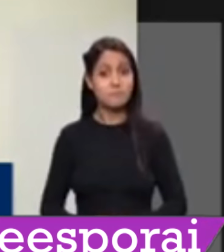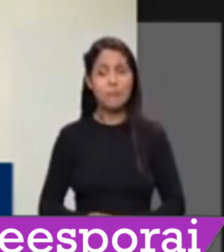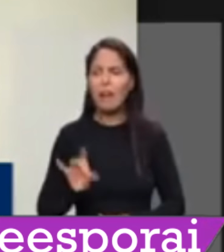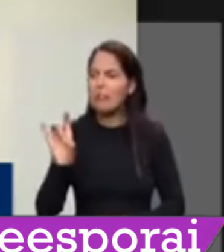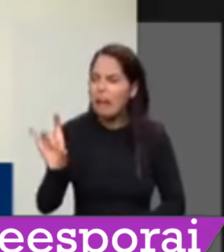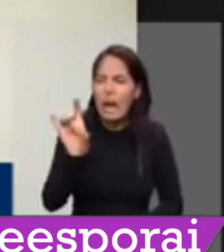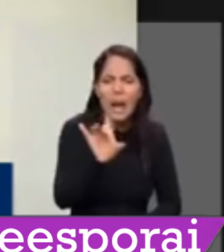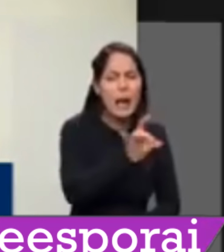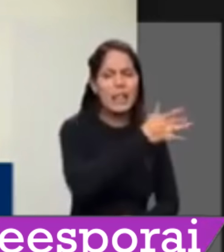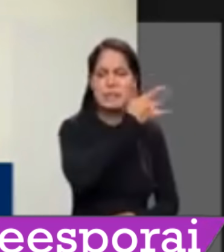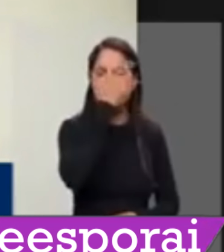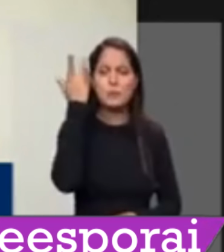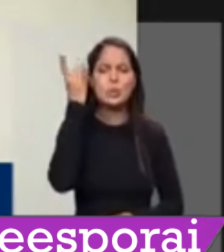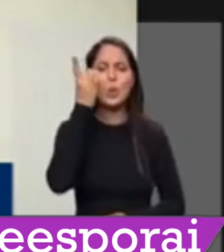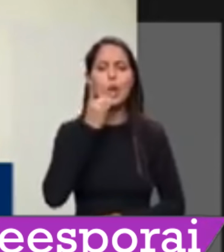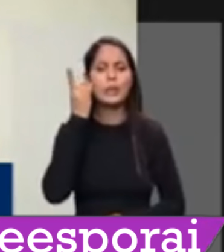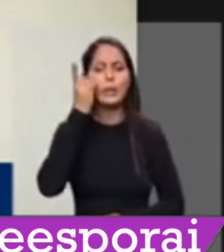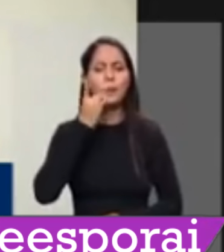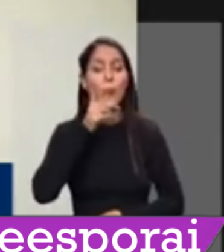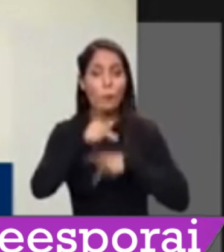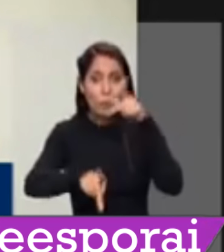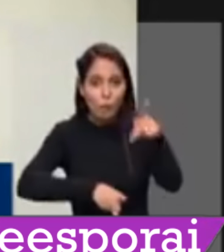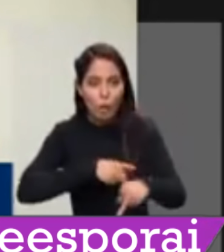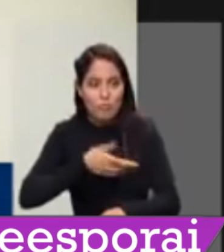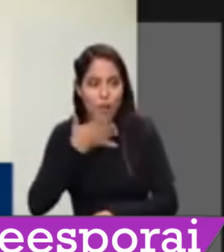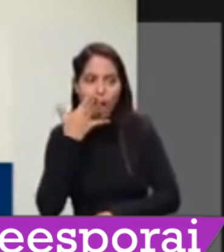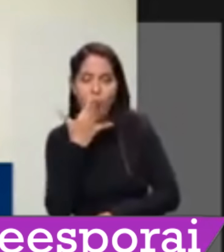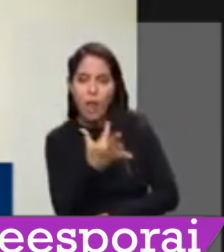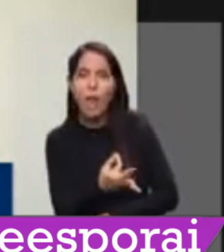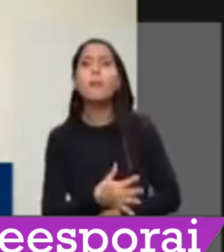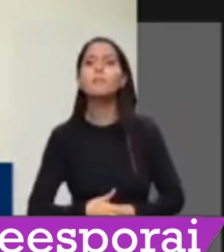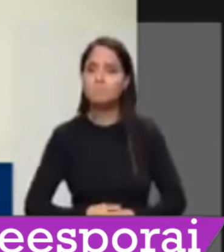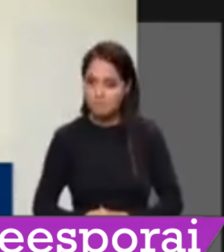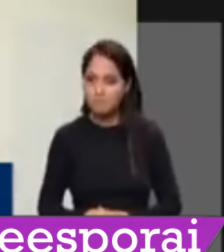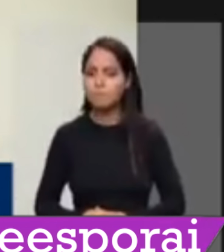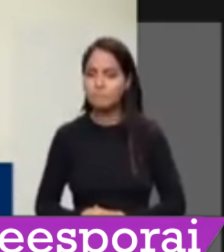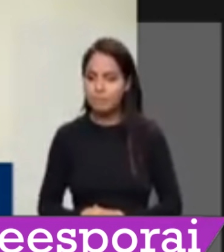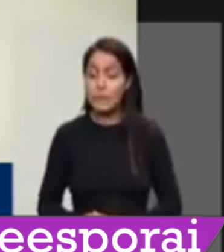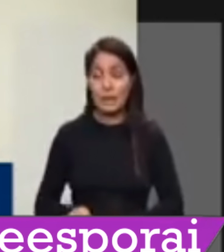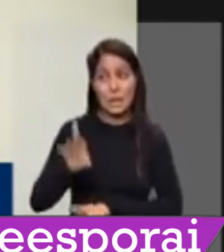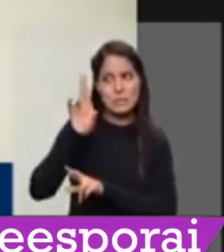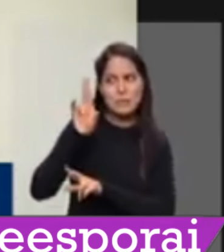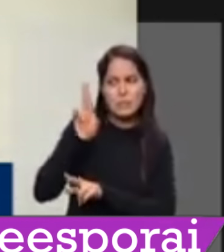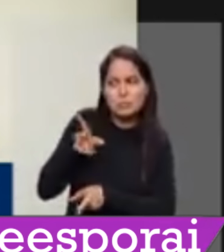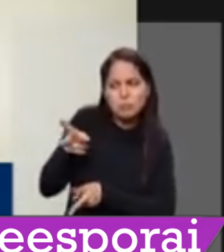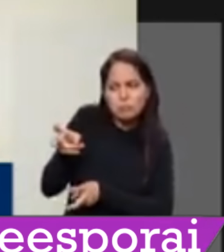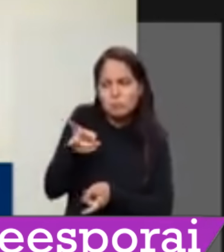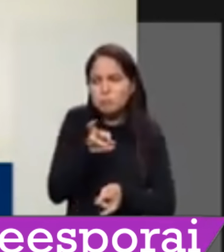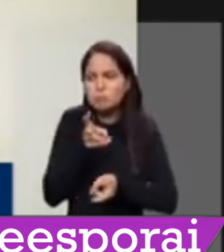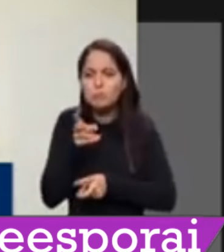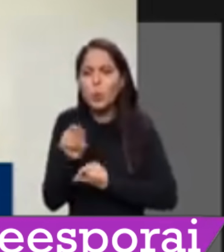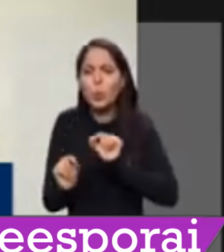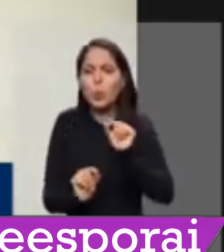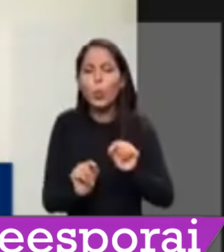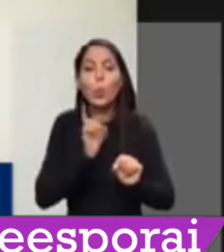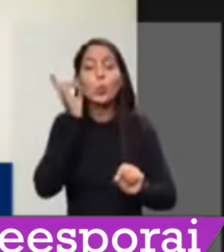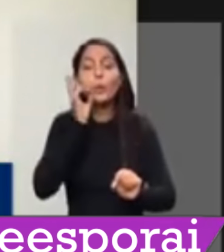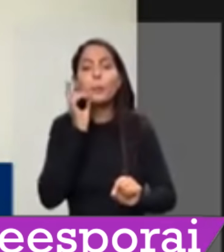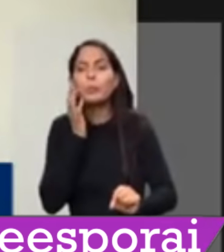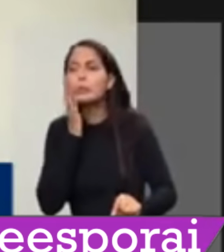cada deputado e está na expectativa que a gente atenda ao clamor deles, colocando a MP número 1000 em votação.